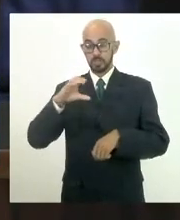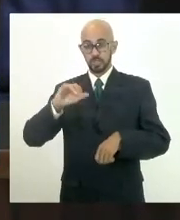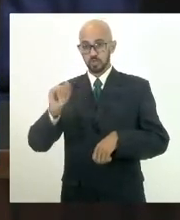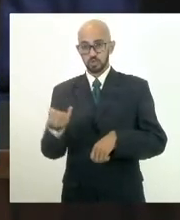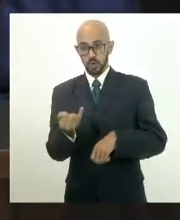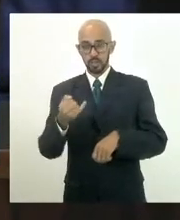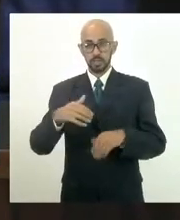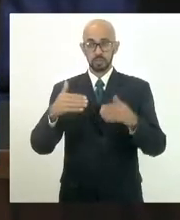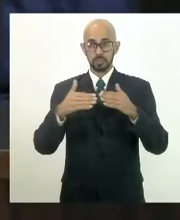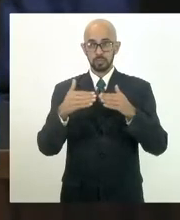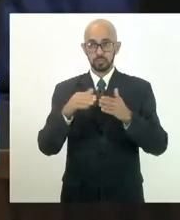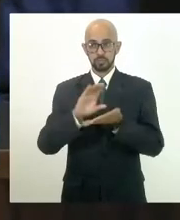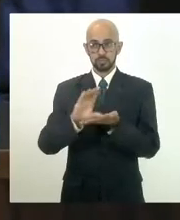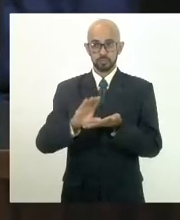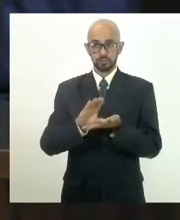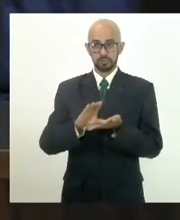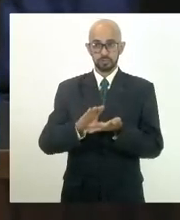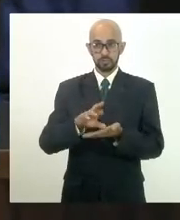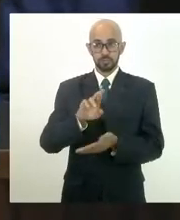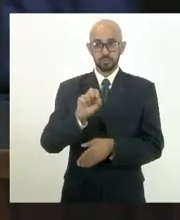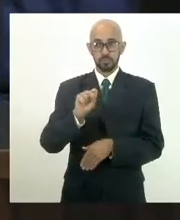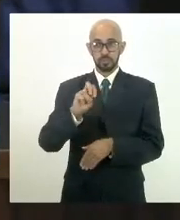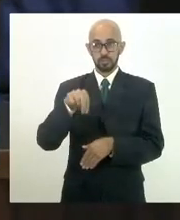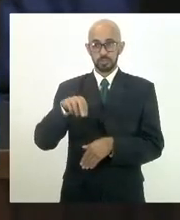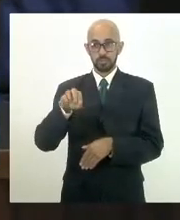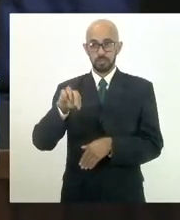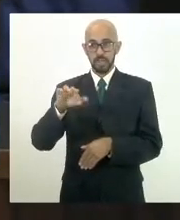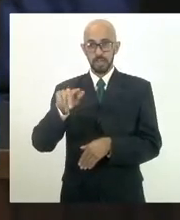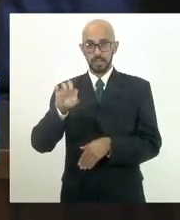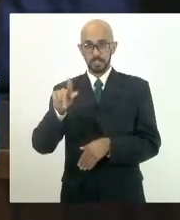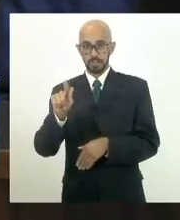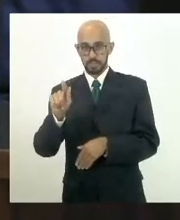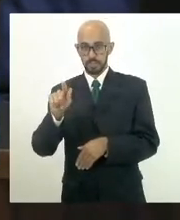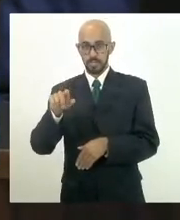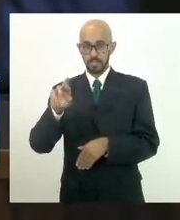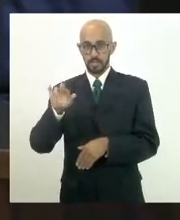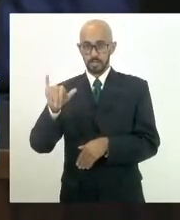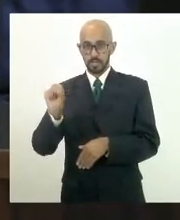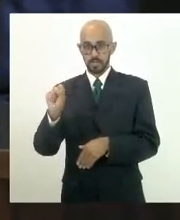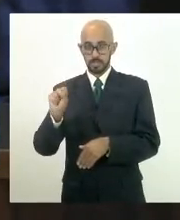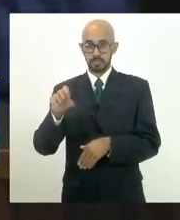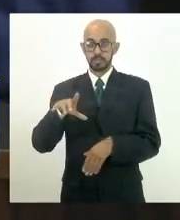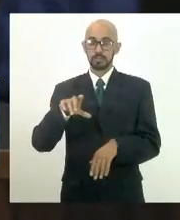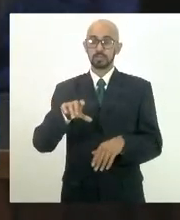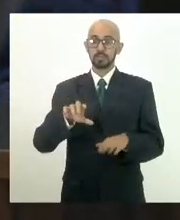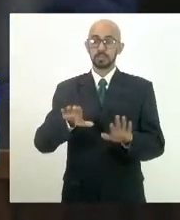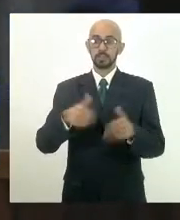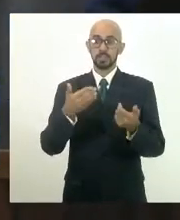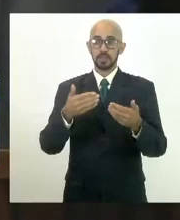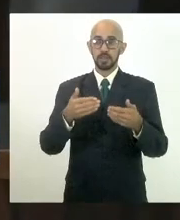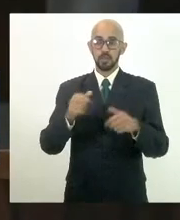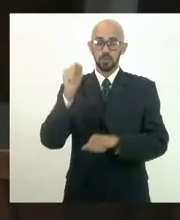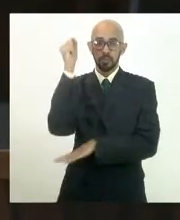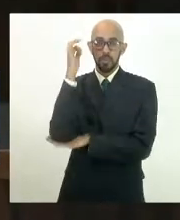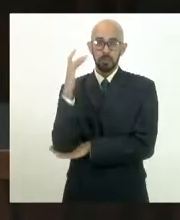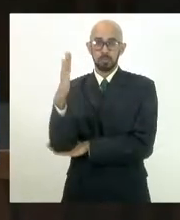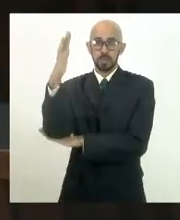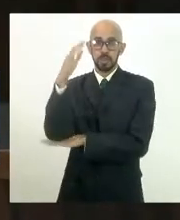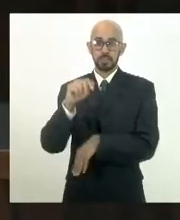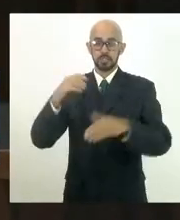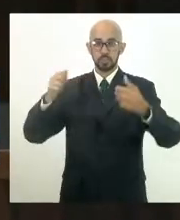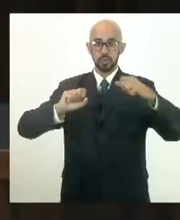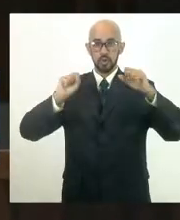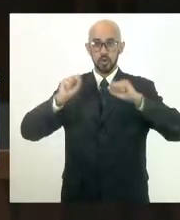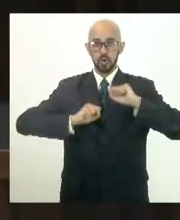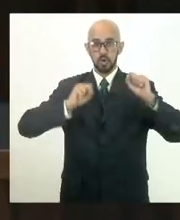deputado Rosenberg Reis. Dependendo de pareceres das comissões de saneamento ambiental, defesa do meio ambiente, economia e indústria de comércio